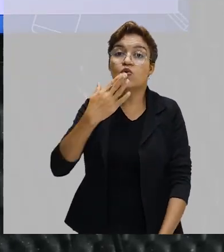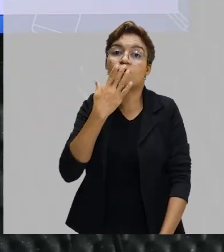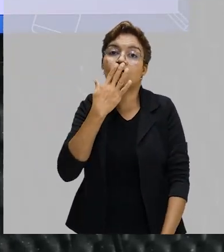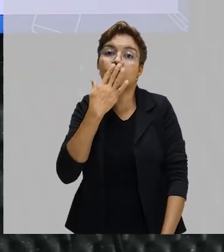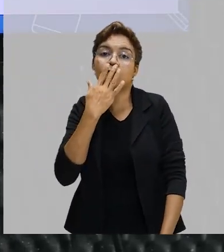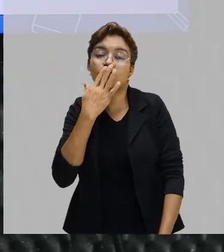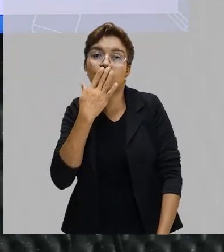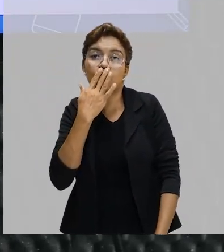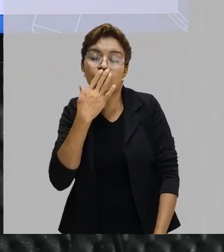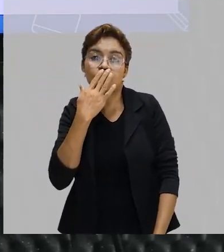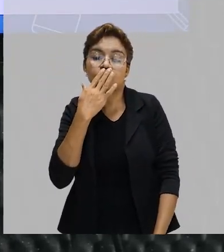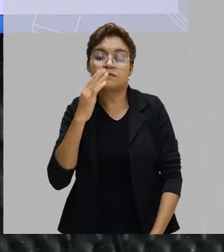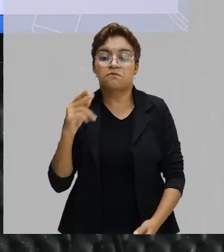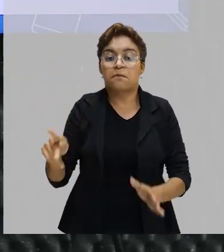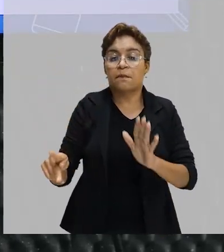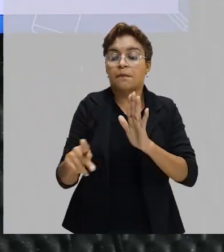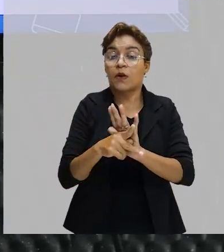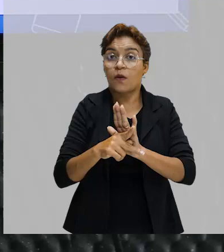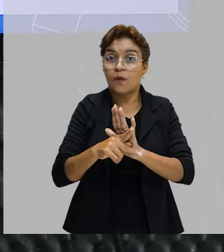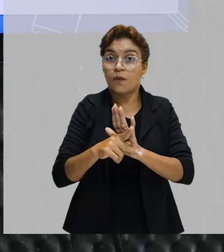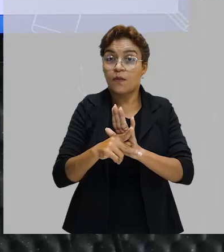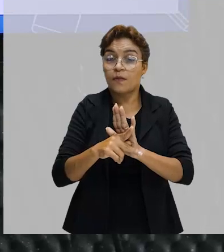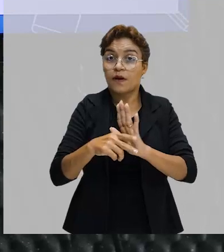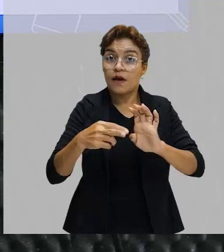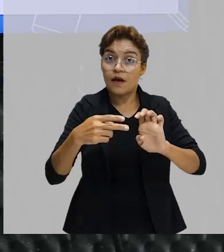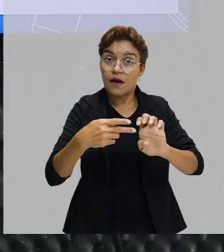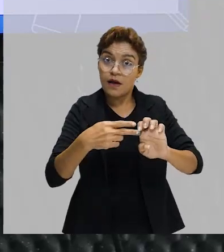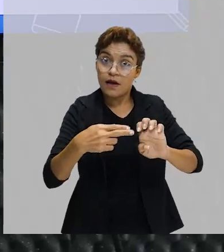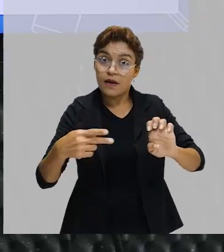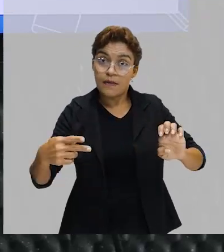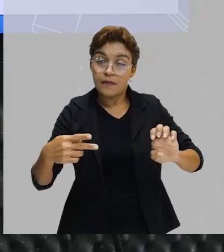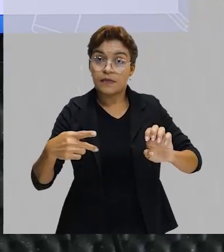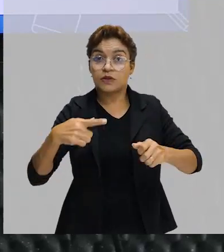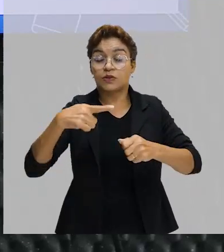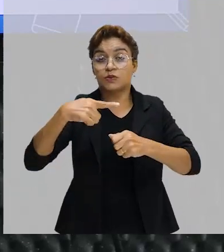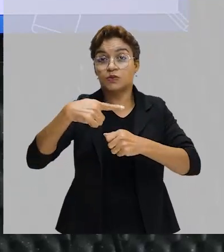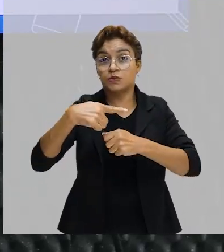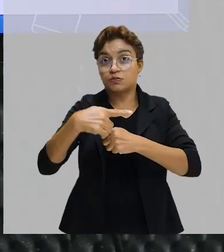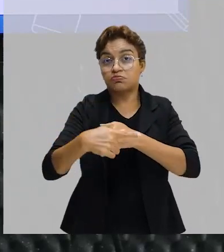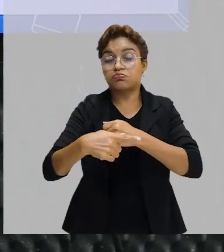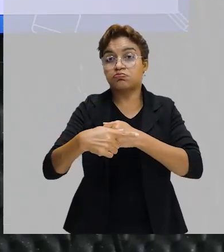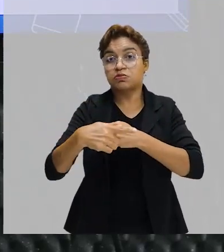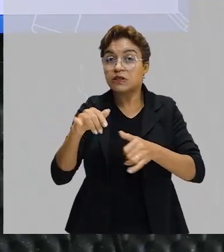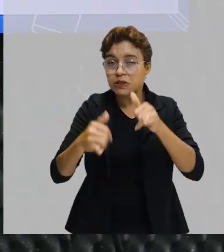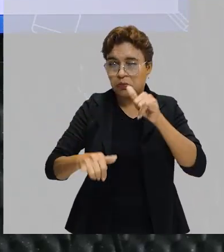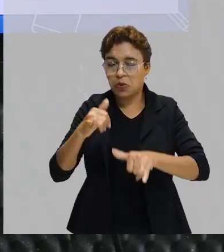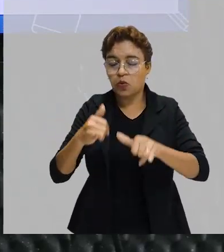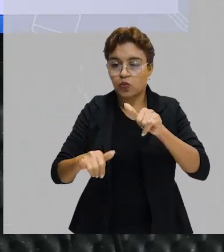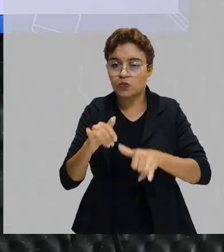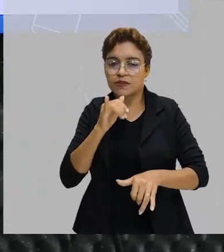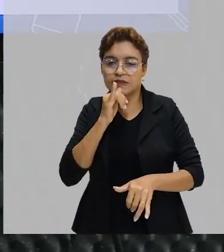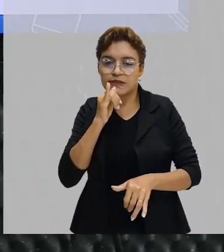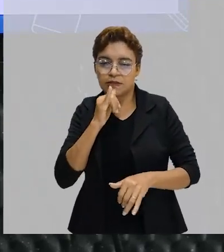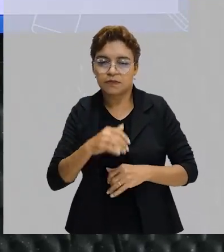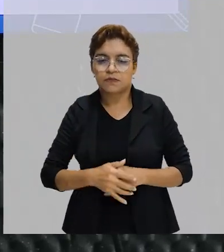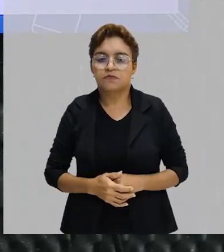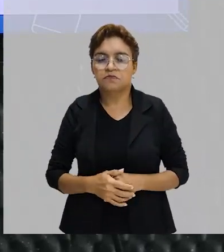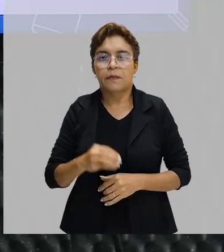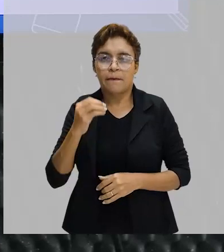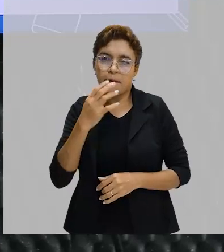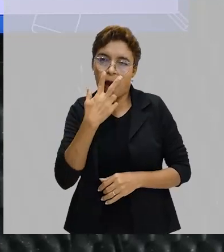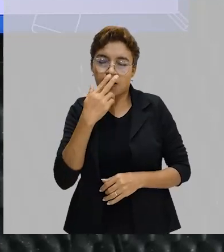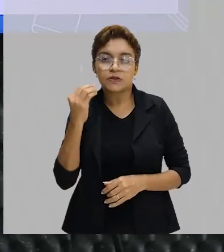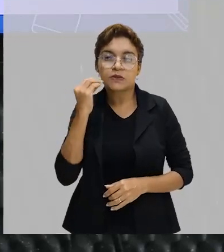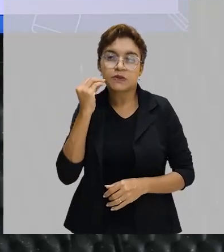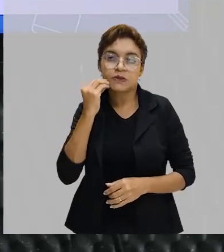para cada elemento químico. É até uma prática comum no ensino médio, é o teste de chama. Então a gente vem, por exemplo,